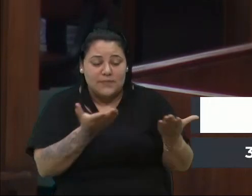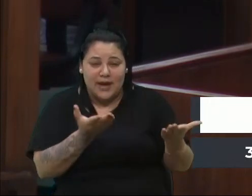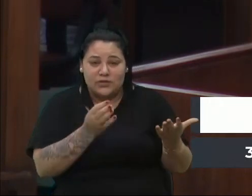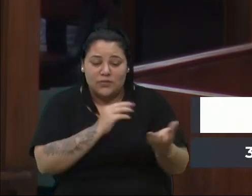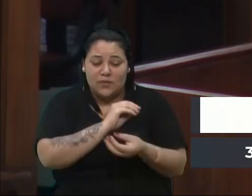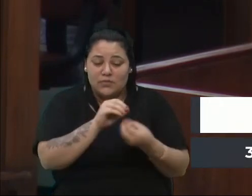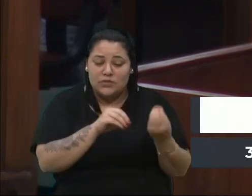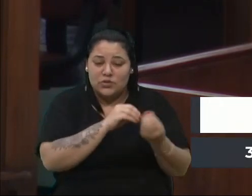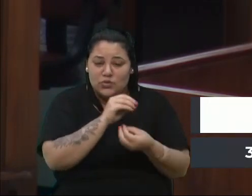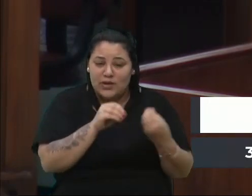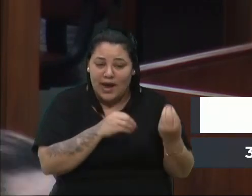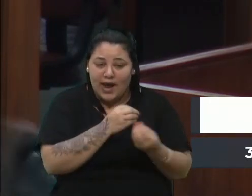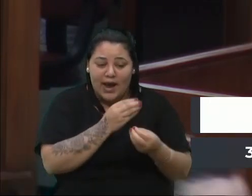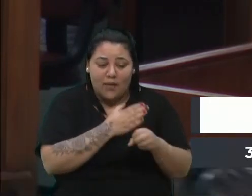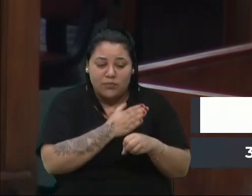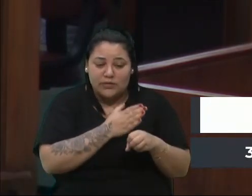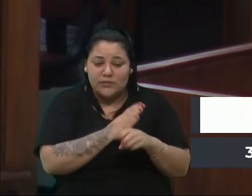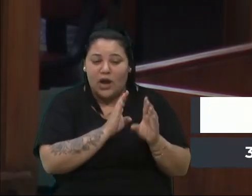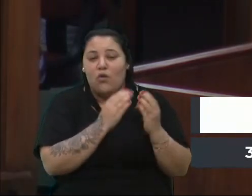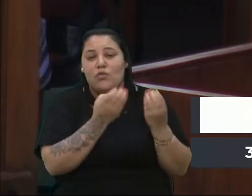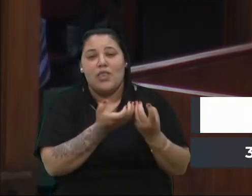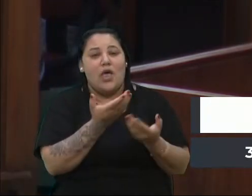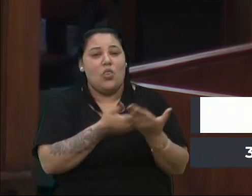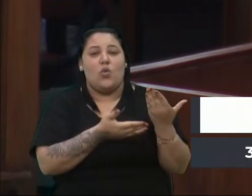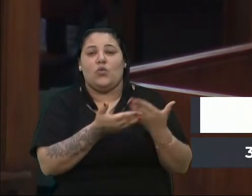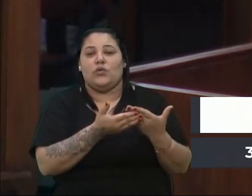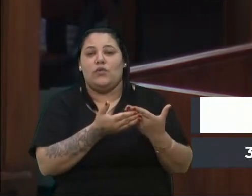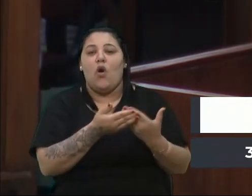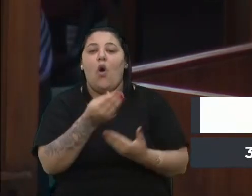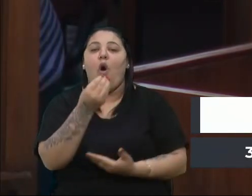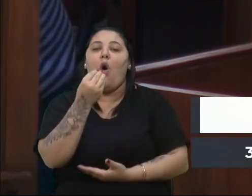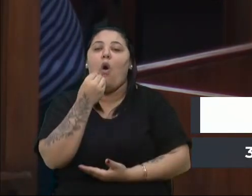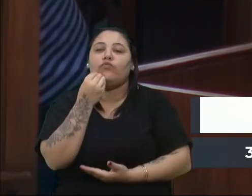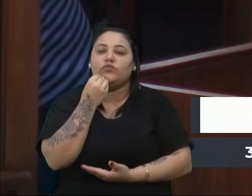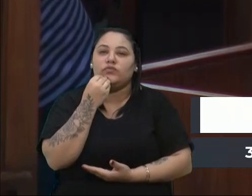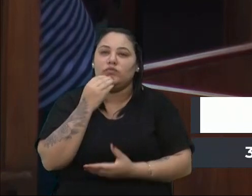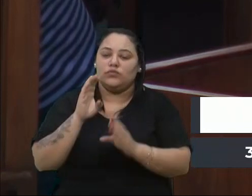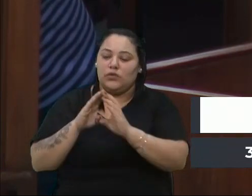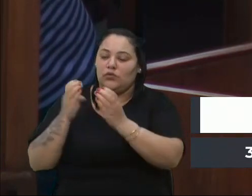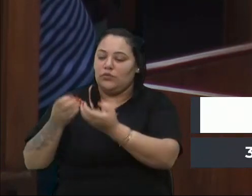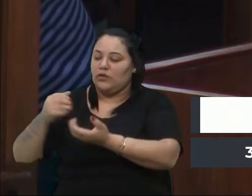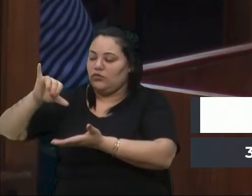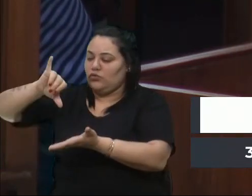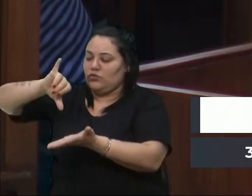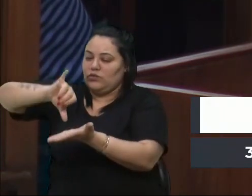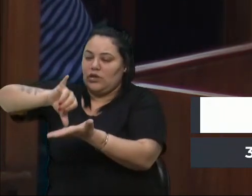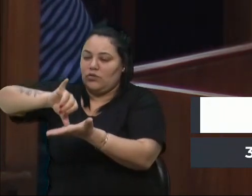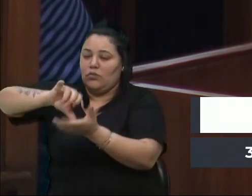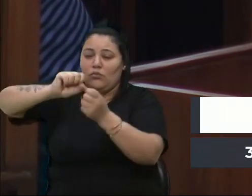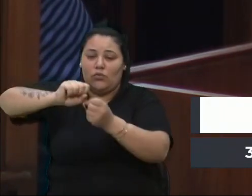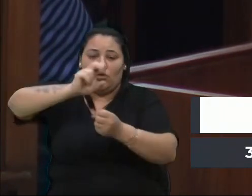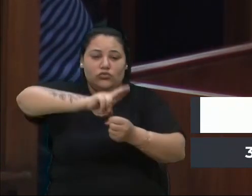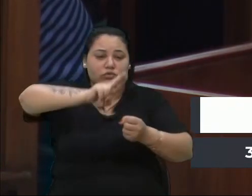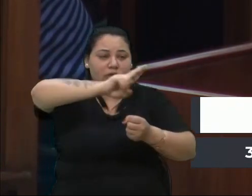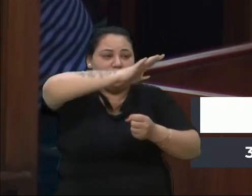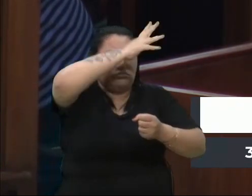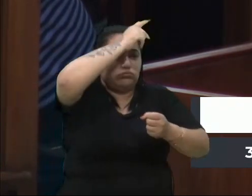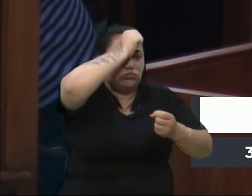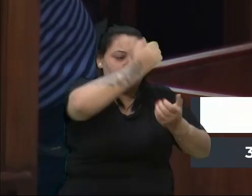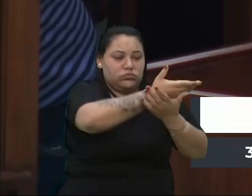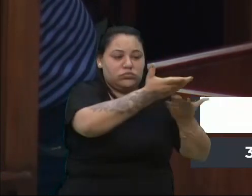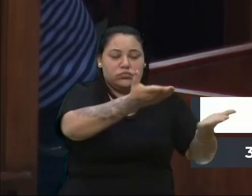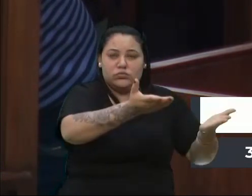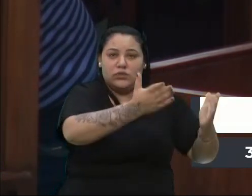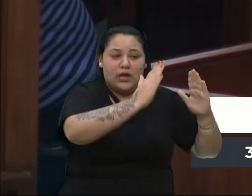a comunidade. Evidentemente que uma comunidade aqui central pode se usar até o espaço da Câmara de Vereadores, que é um espaço da